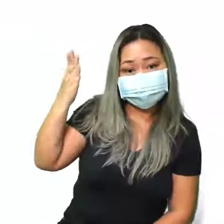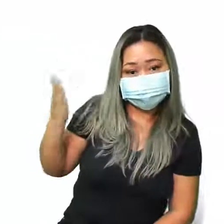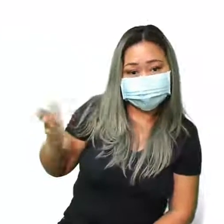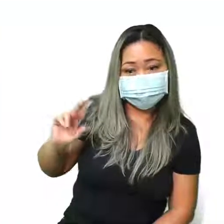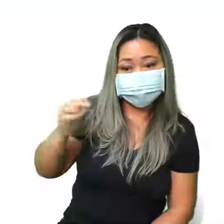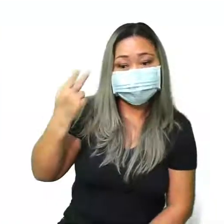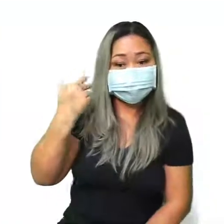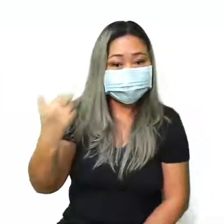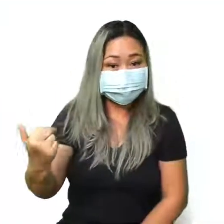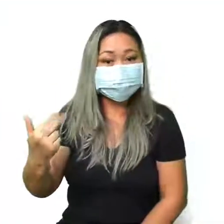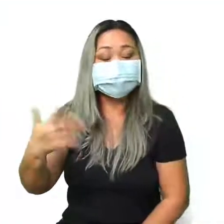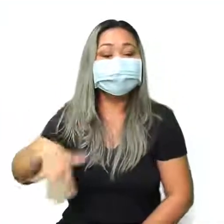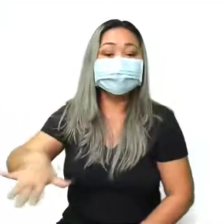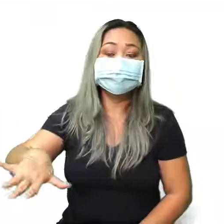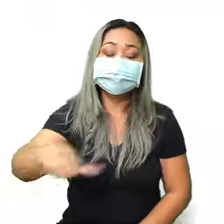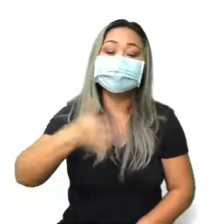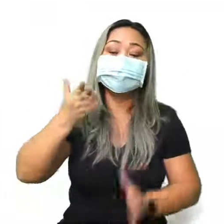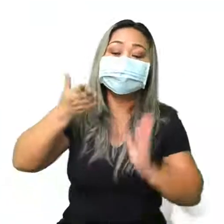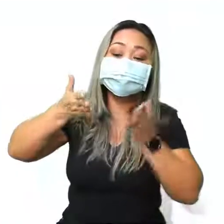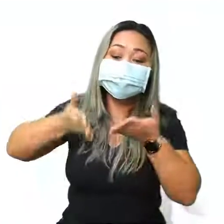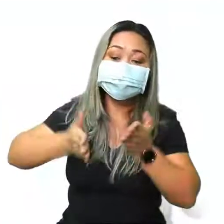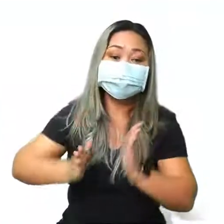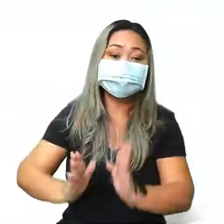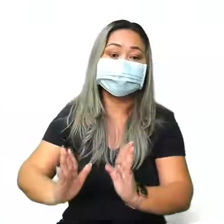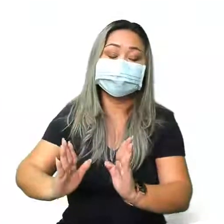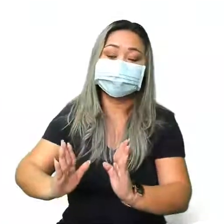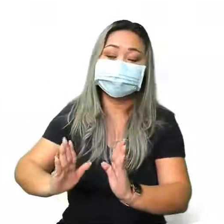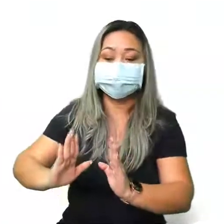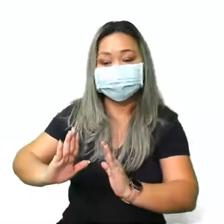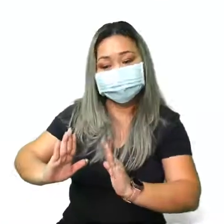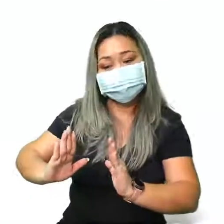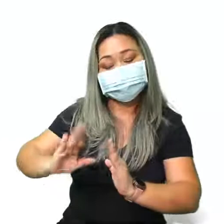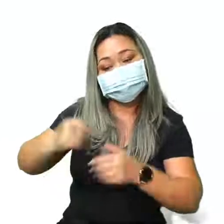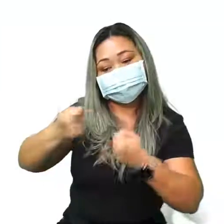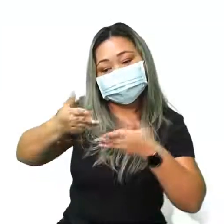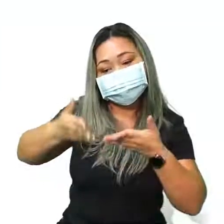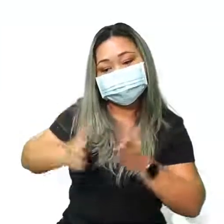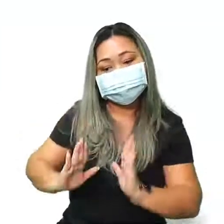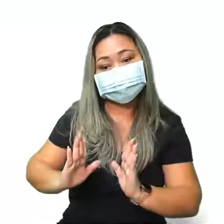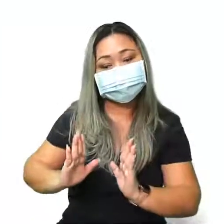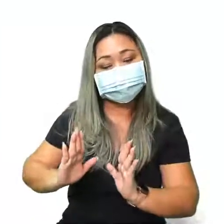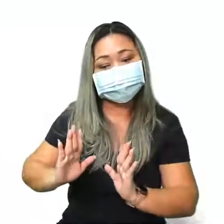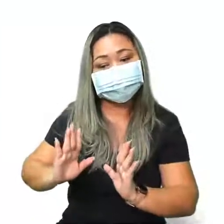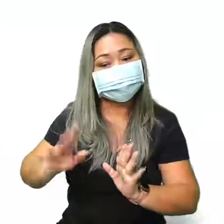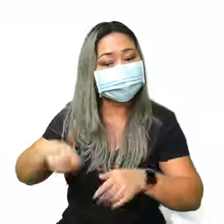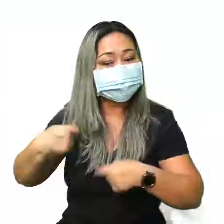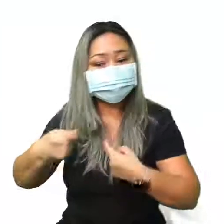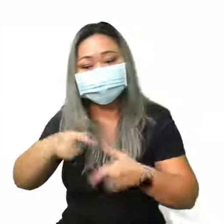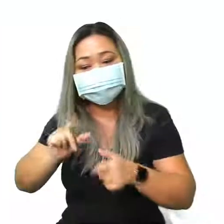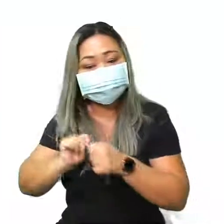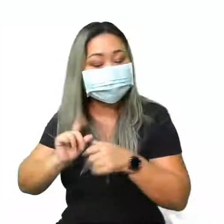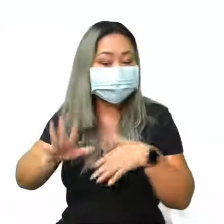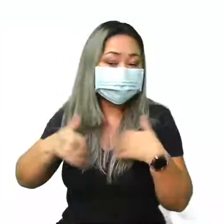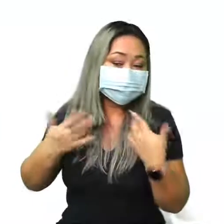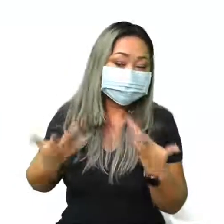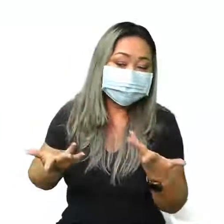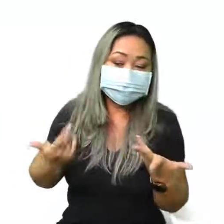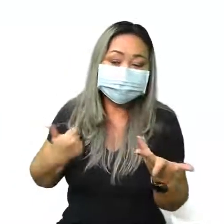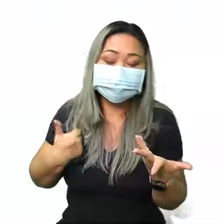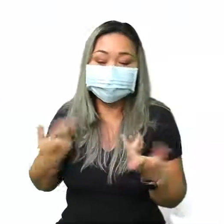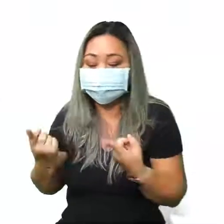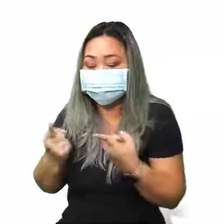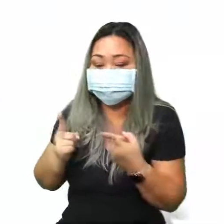Então, o habitat natural é o ambiente onde ele vai nascer. Ele não precisa de, né, ninguém ali, ele está ali, tem os